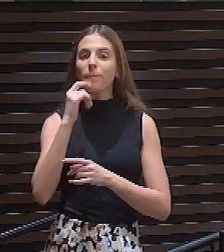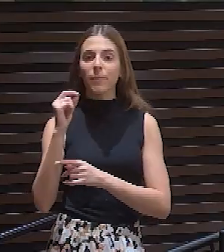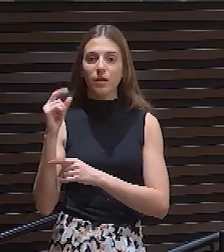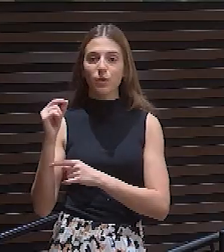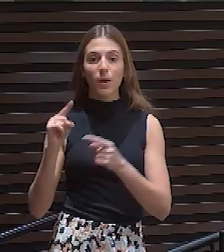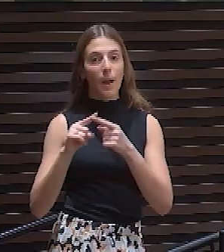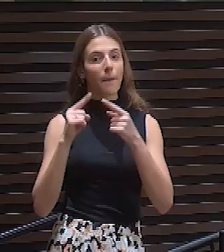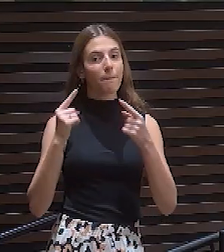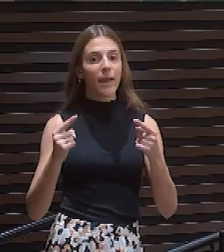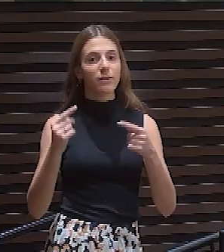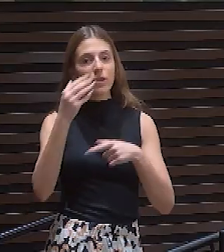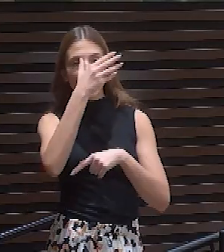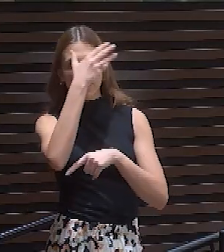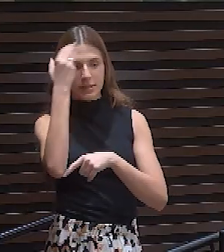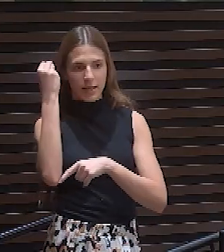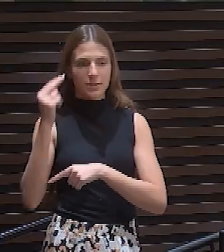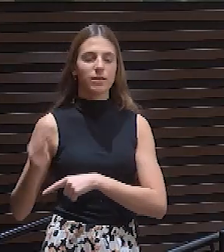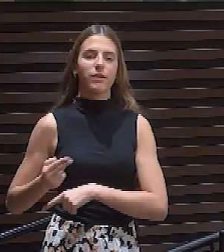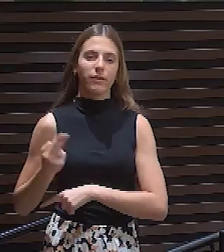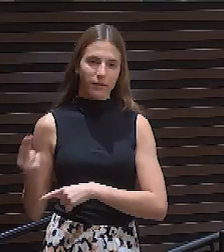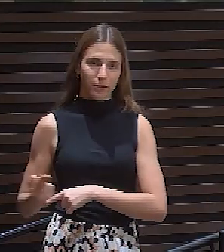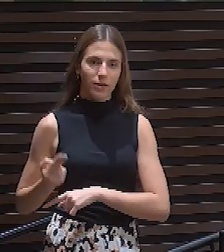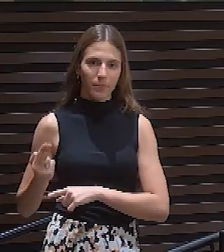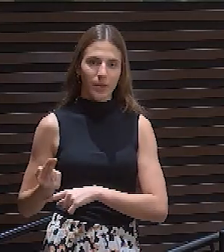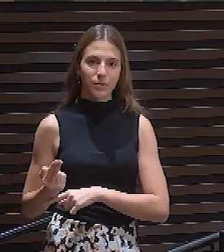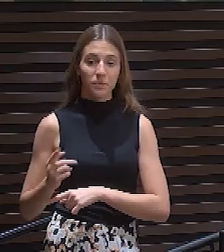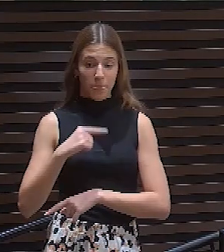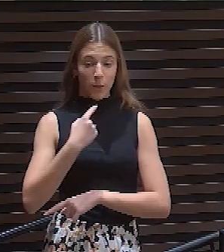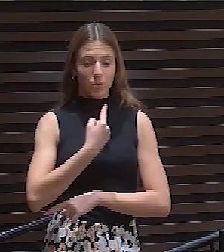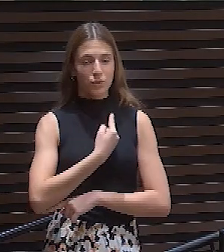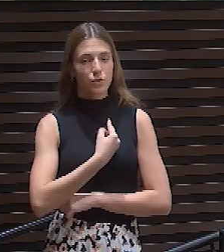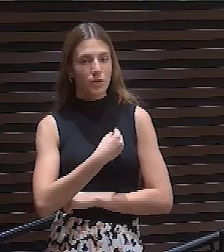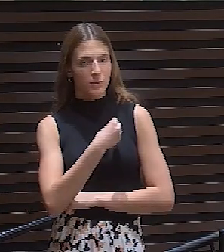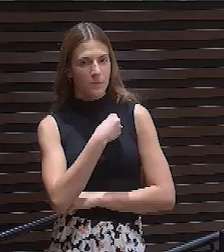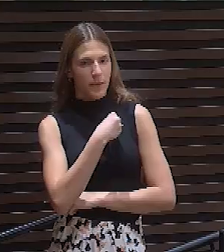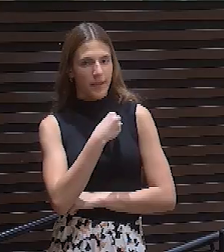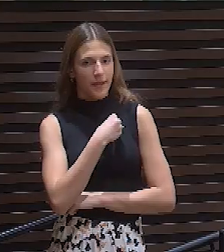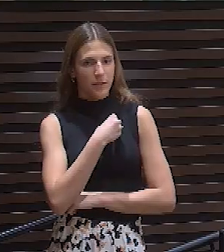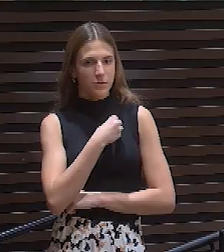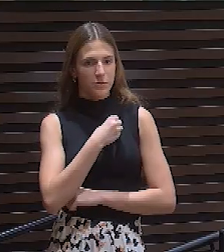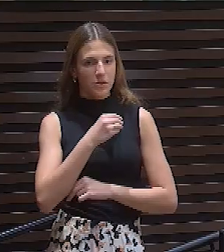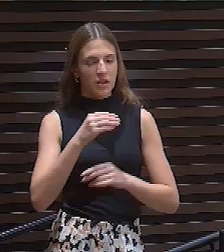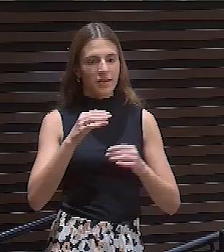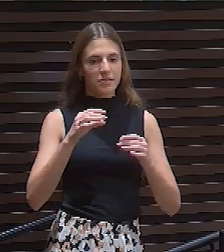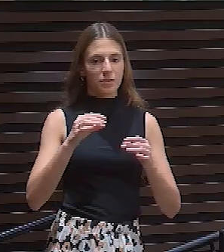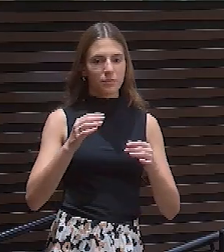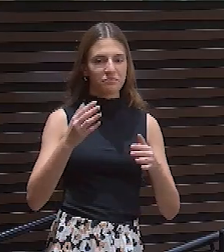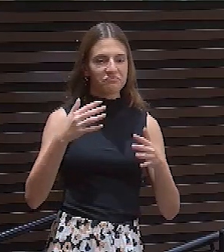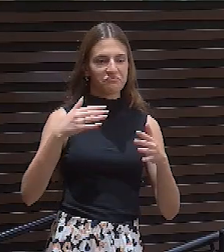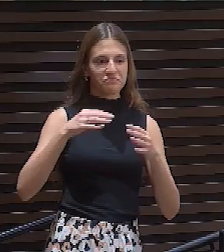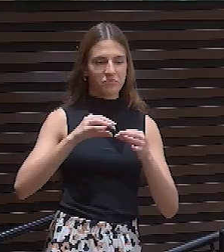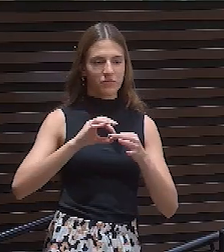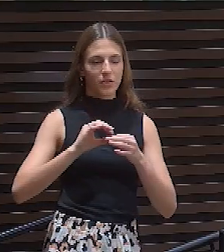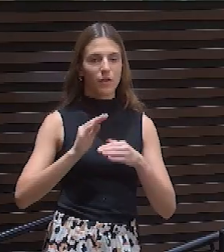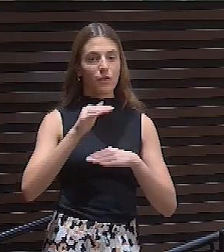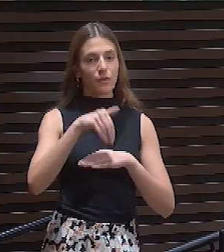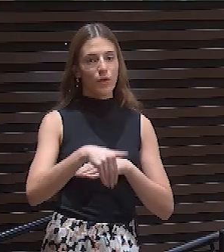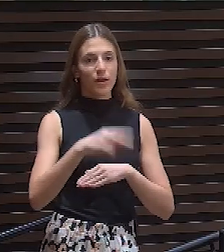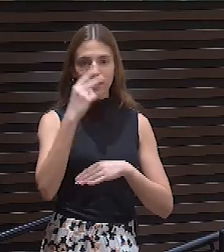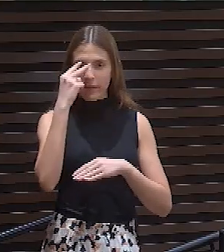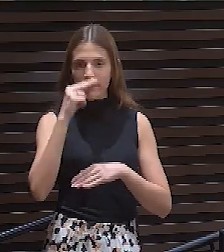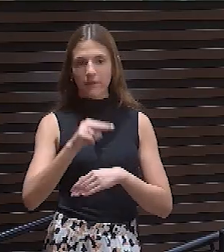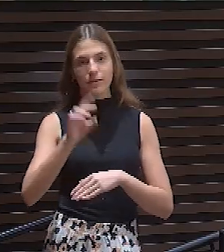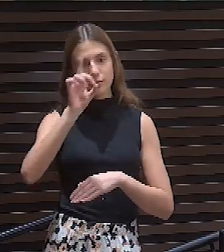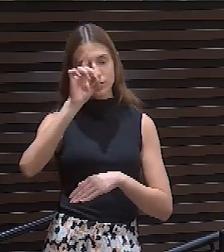esquece. Nossos pecados estão fora das vistas de Deus. Se você tivesse